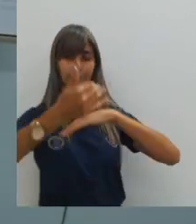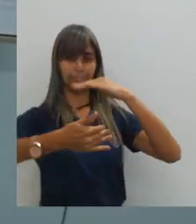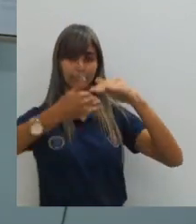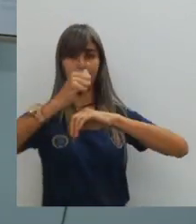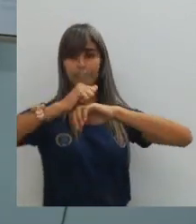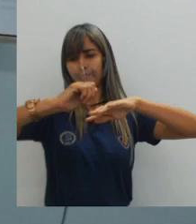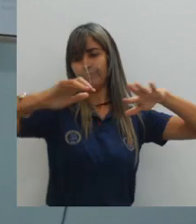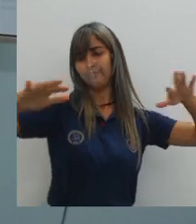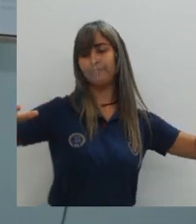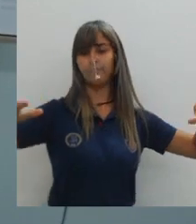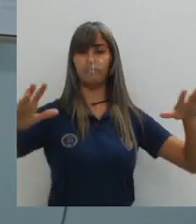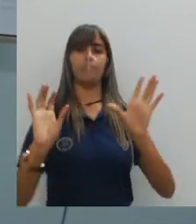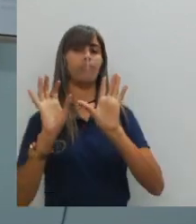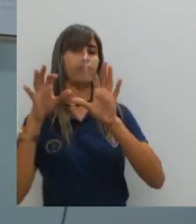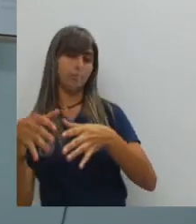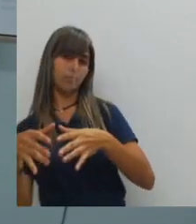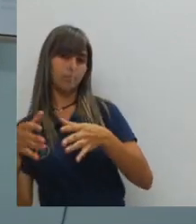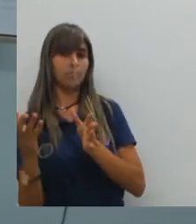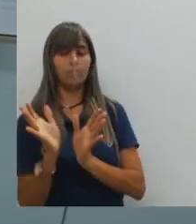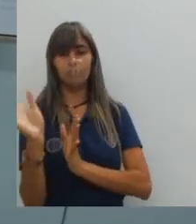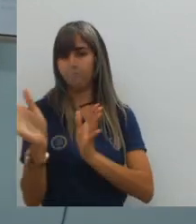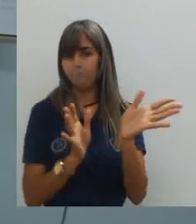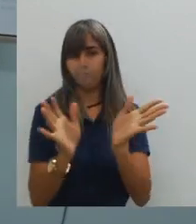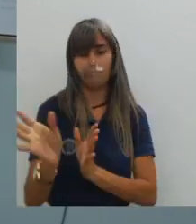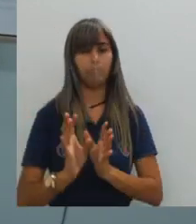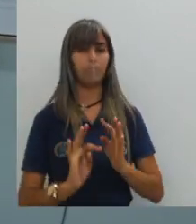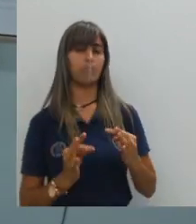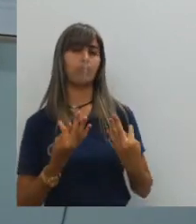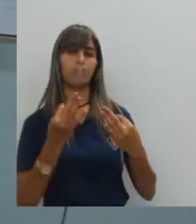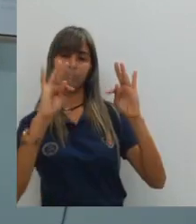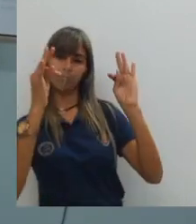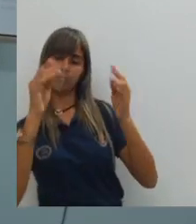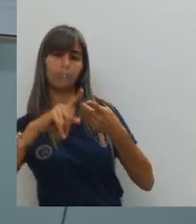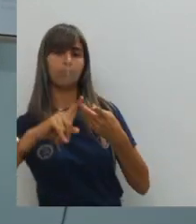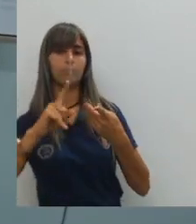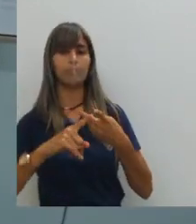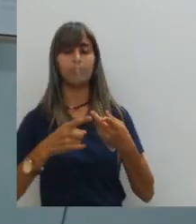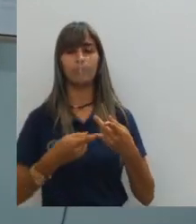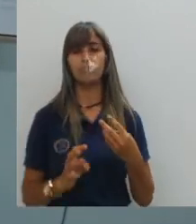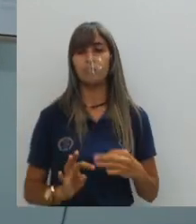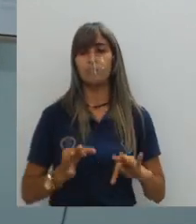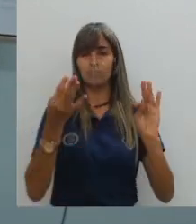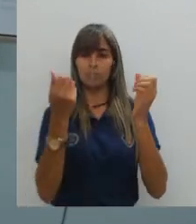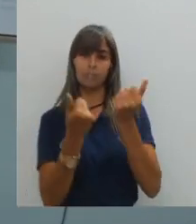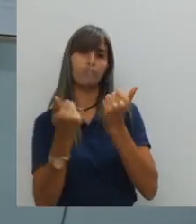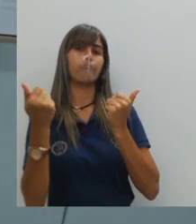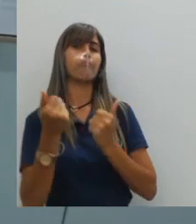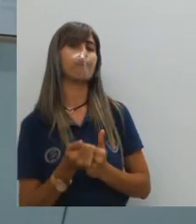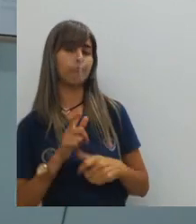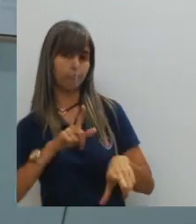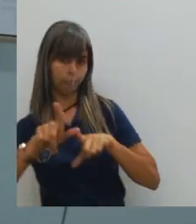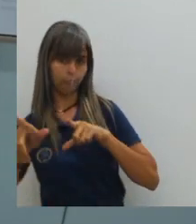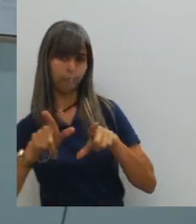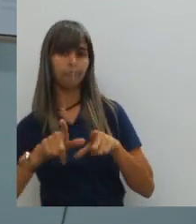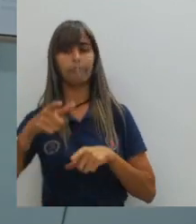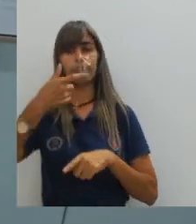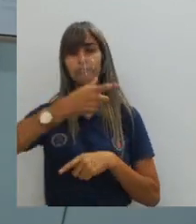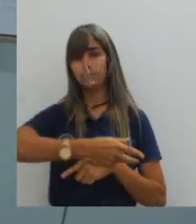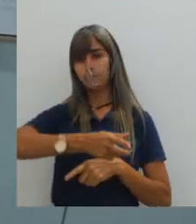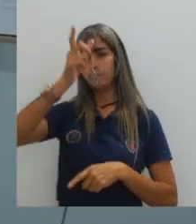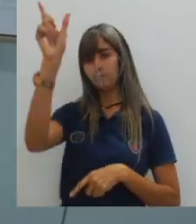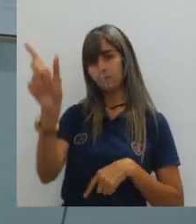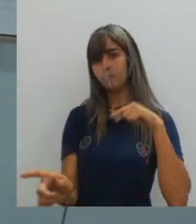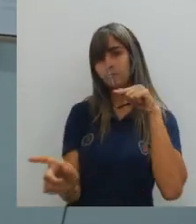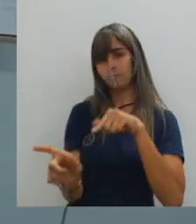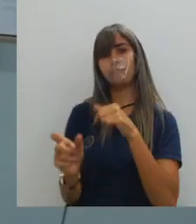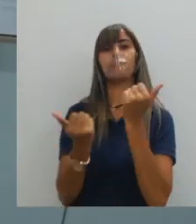classe trabalhadora que não tem acesso a esse tipo de tecnologia, e ao mesmo tempo é uma tecnologia que substitui o trabalho humano. Então você também vai ter uma classe